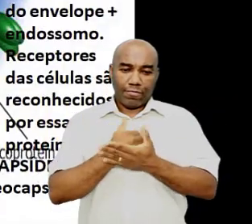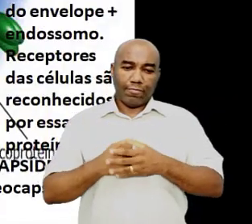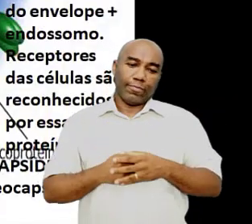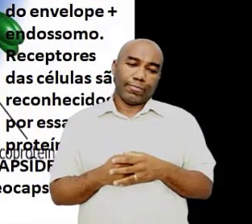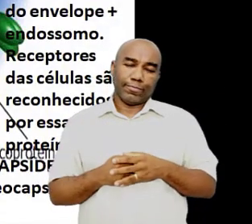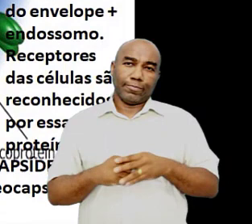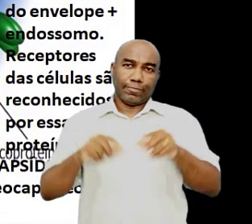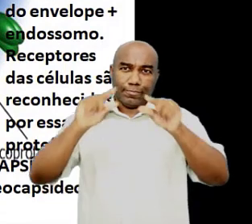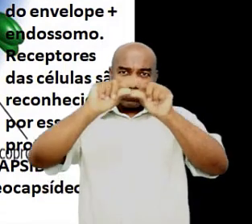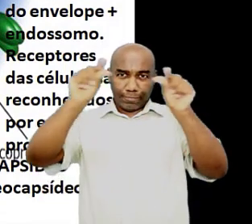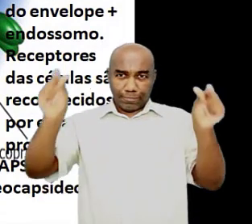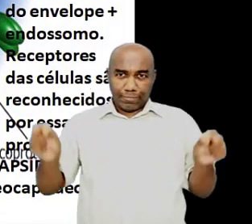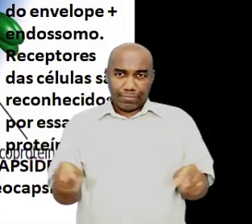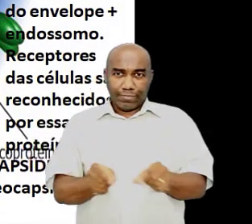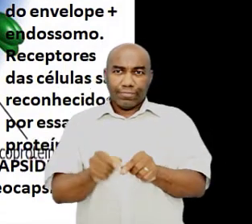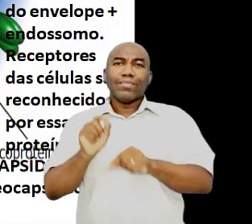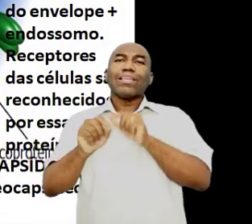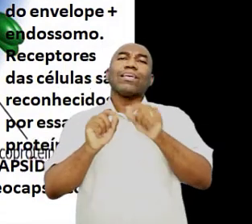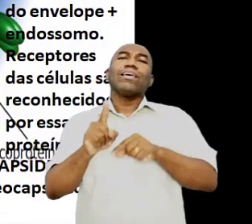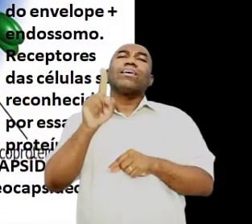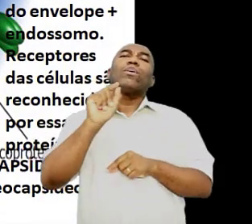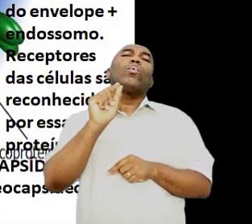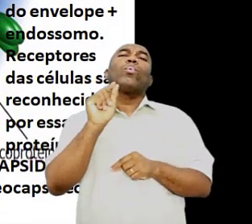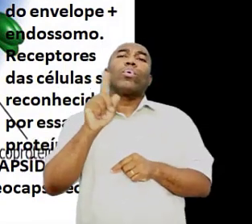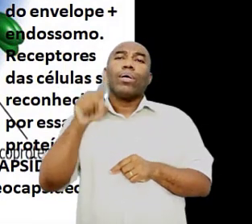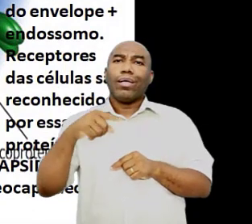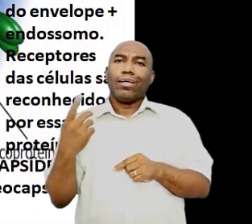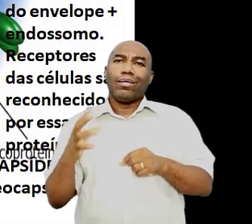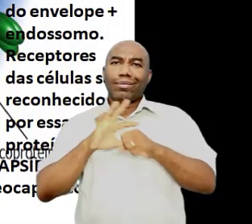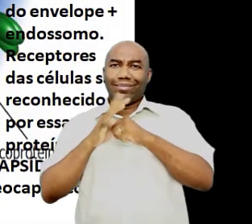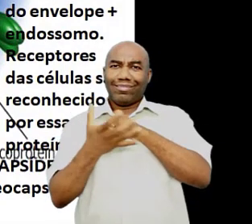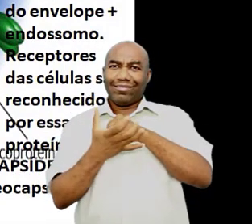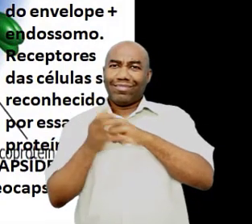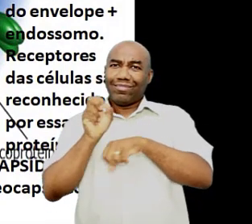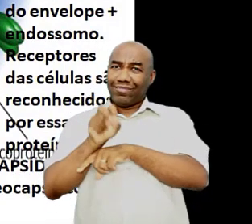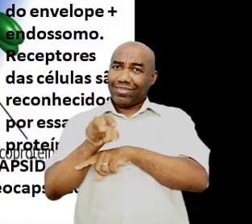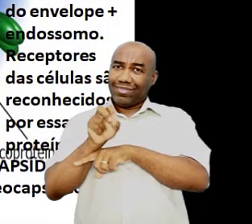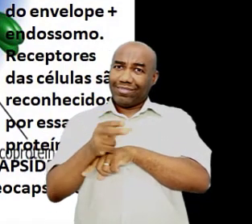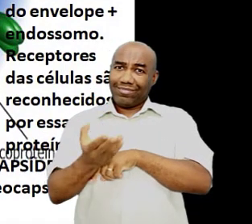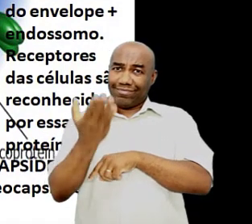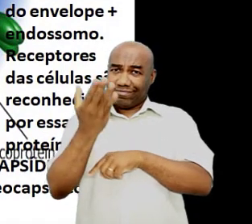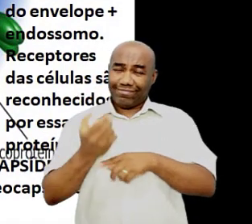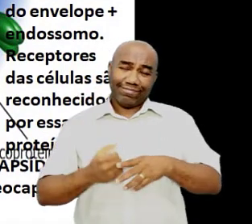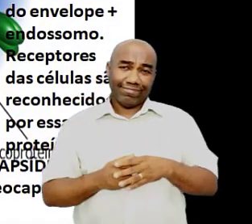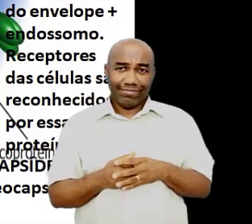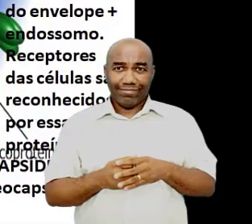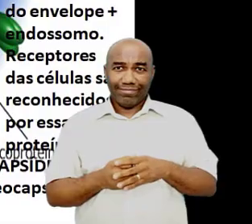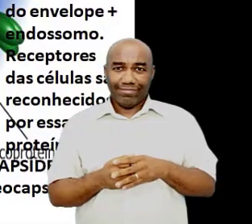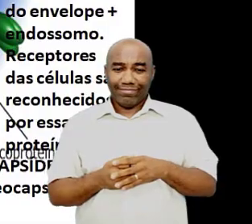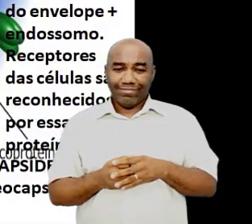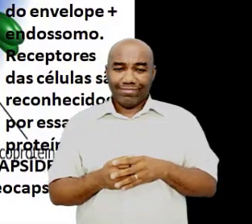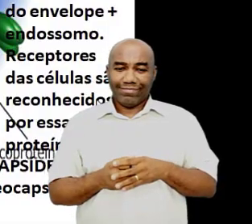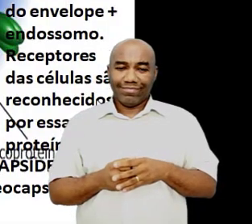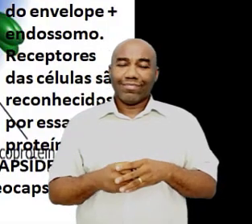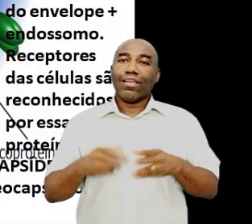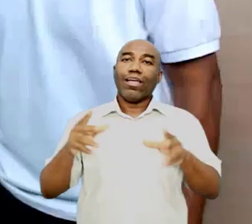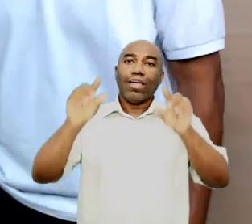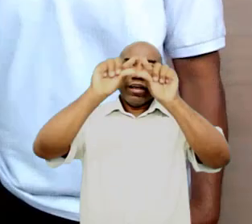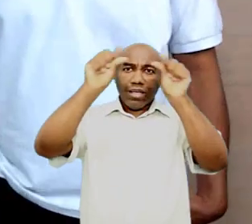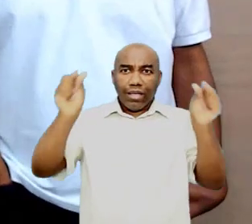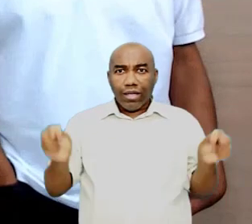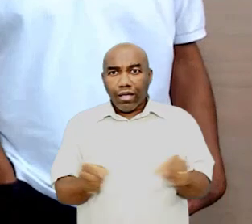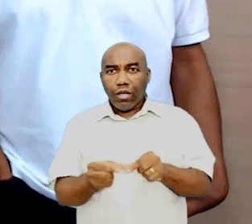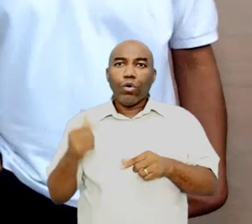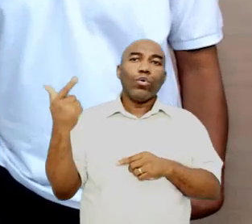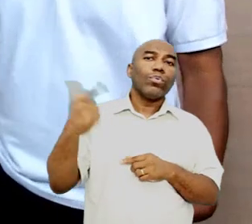mídia. Coronavírus. O coronavírus, fala para mim, é um vírus capsulado?